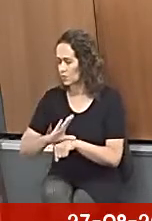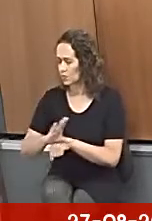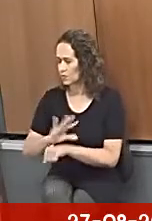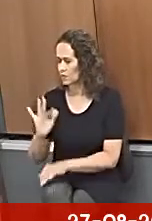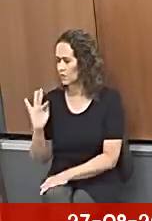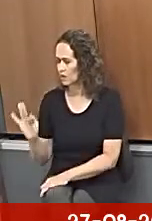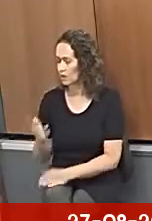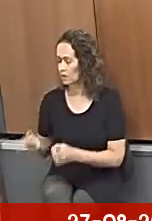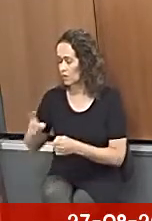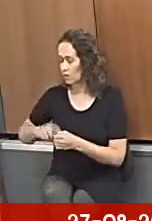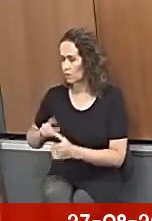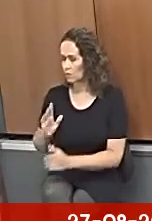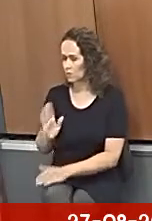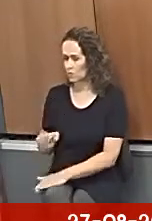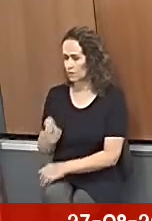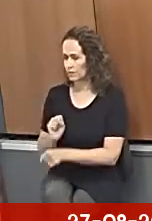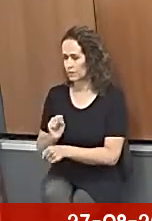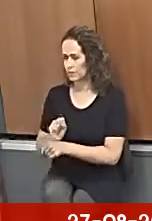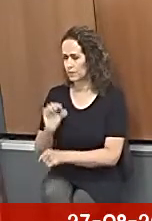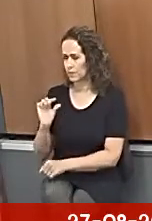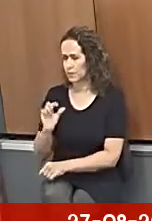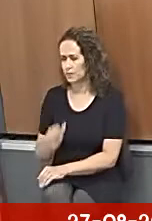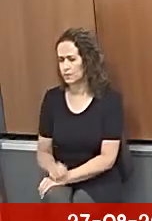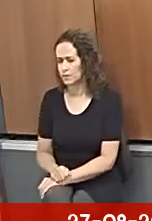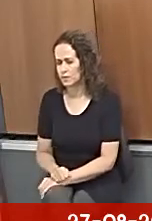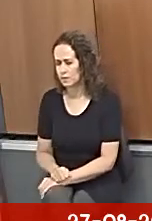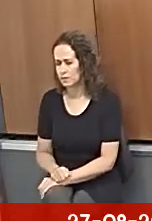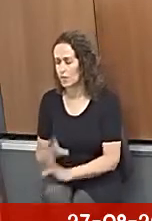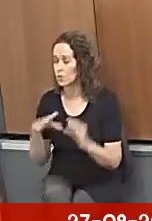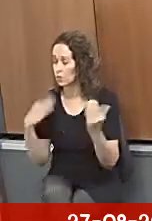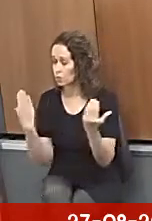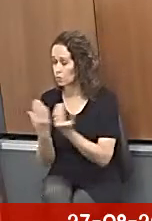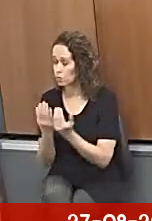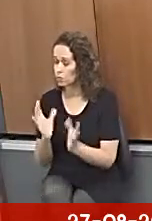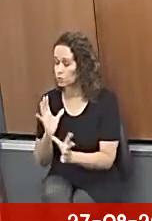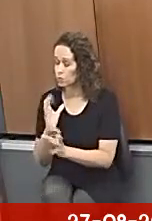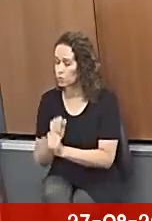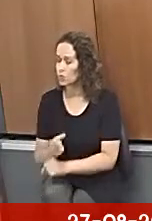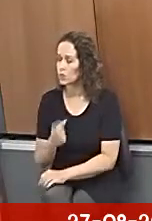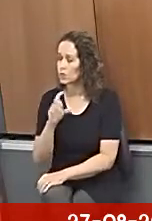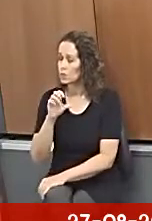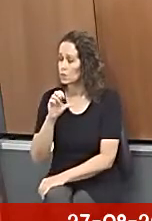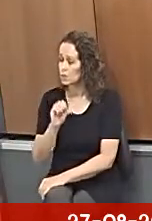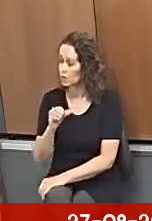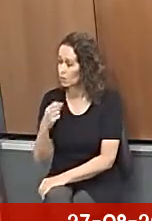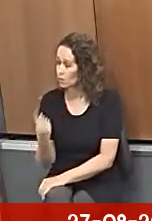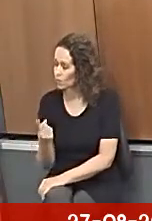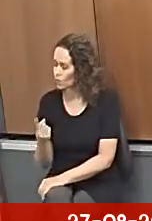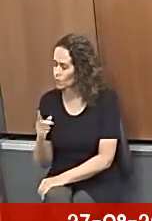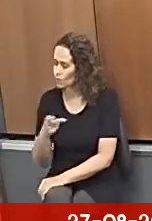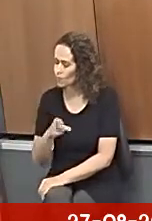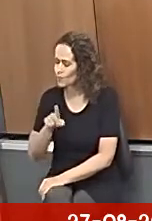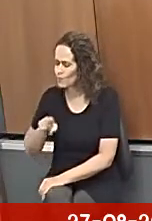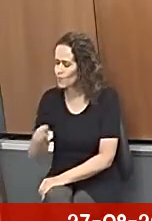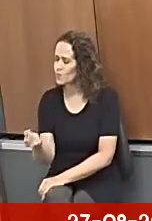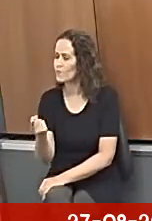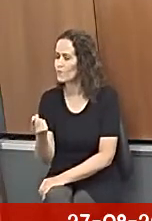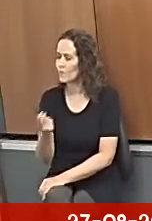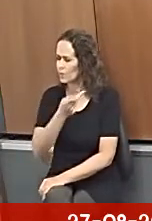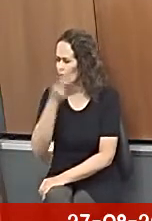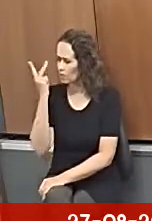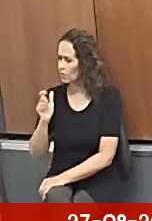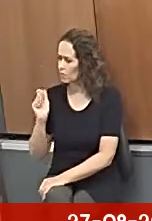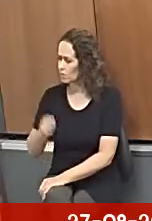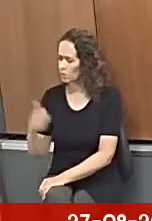e já voltamos ao acerto 60 e 61 61 mil pessoas podem freqüentar o